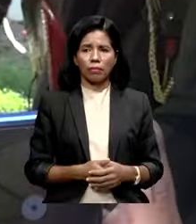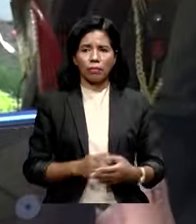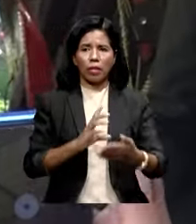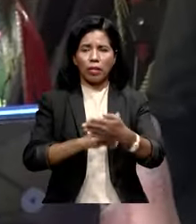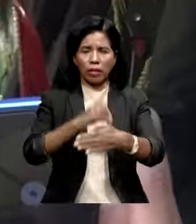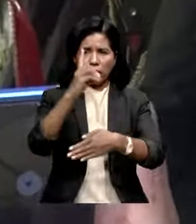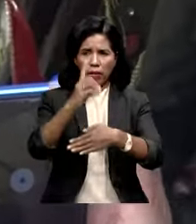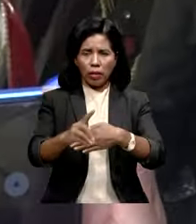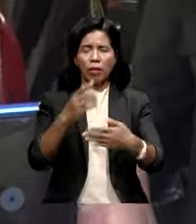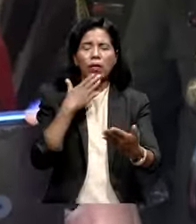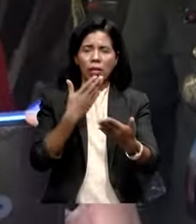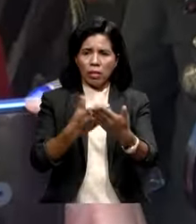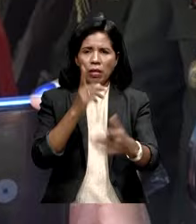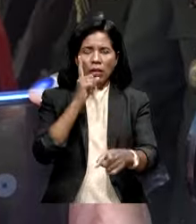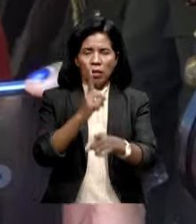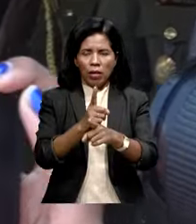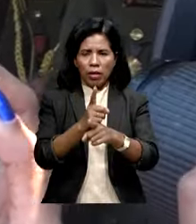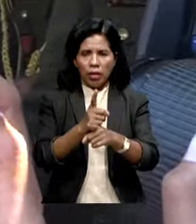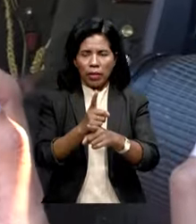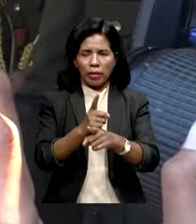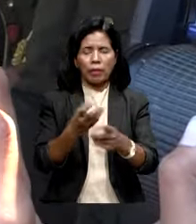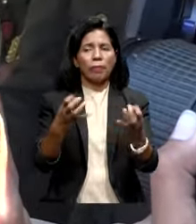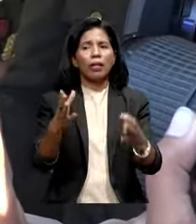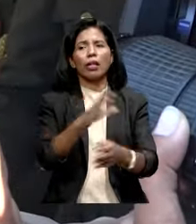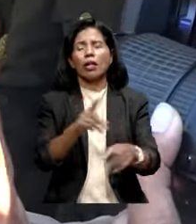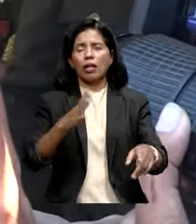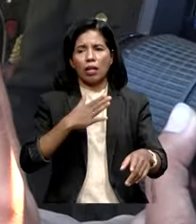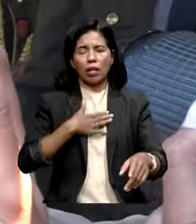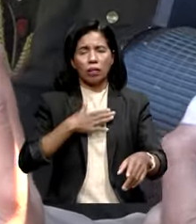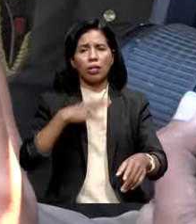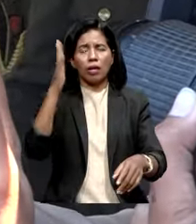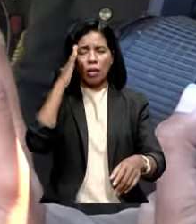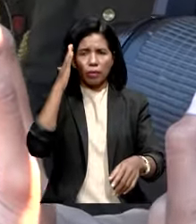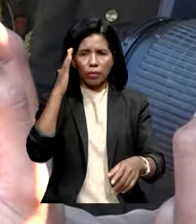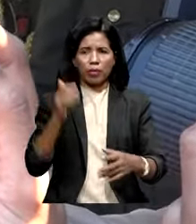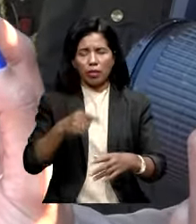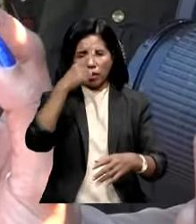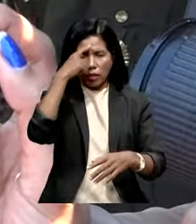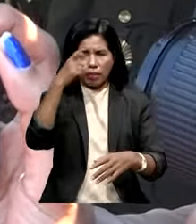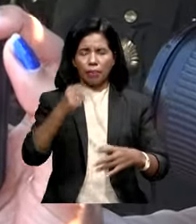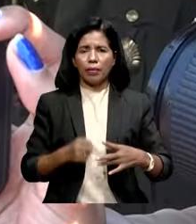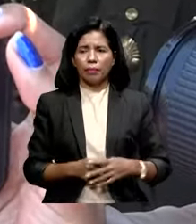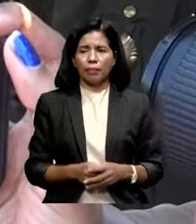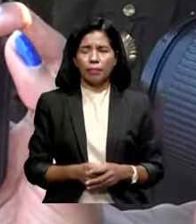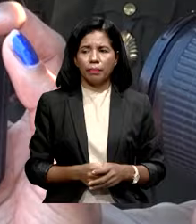desenvolvimento de Actebes, Liu Fali, Uluk Haunia Anoin, Tamba